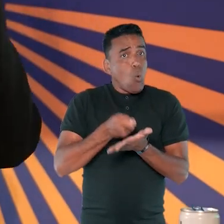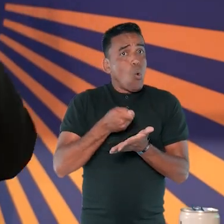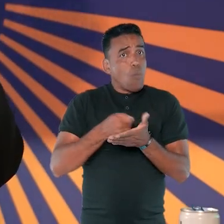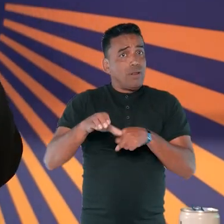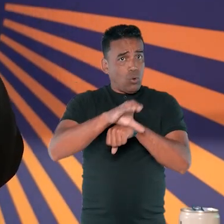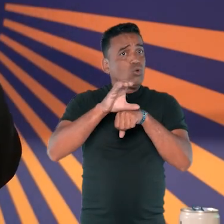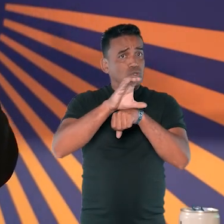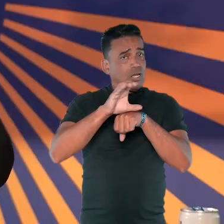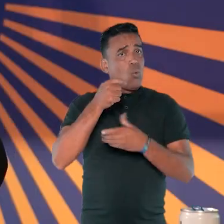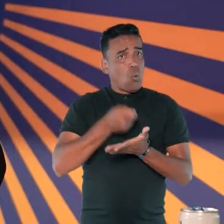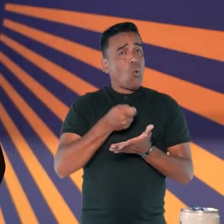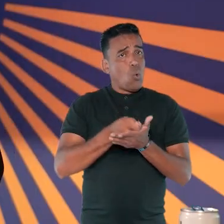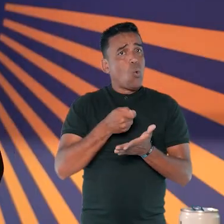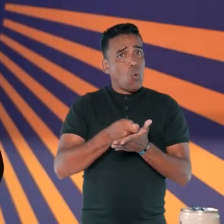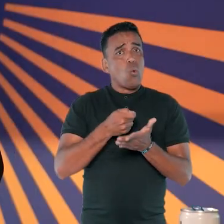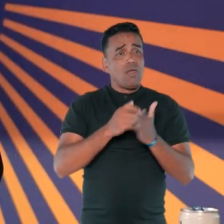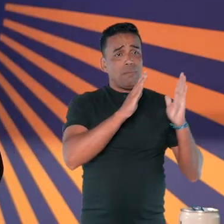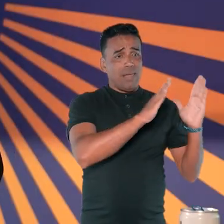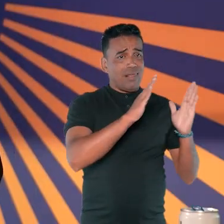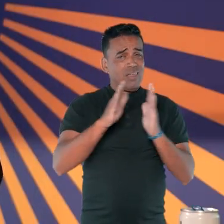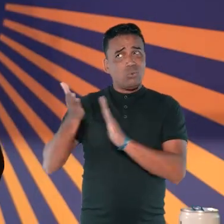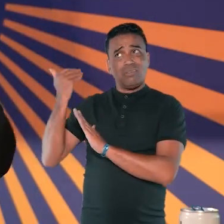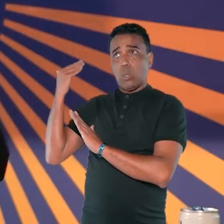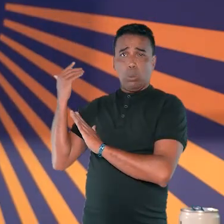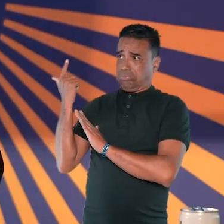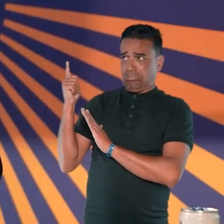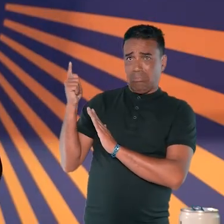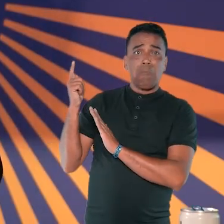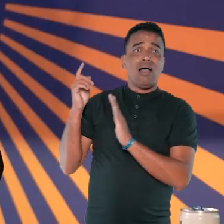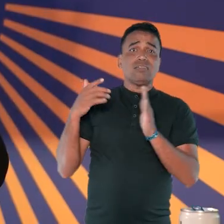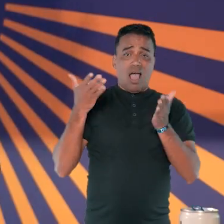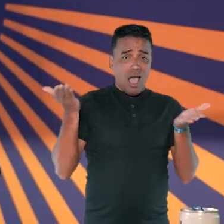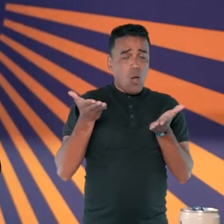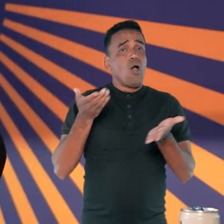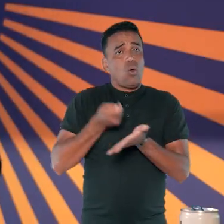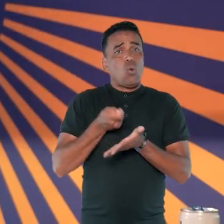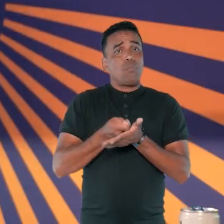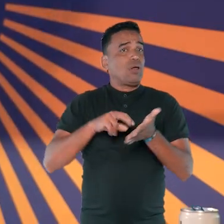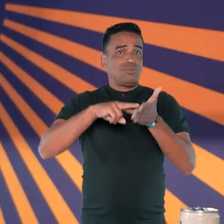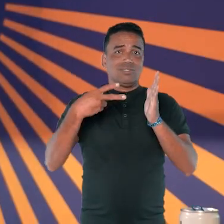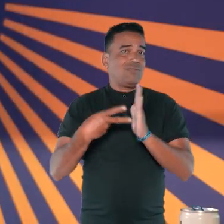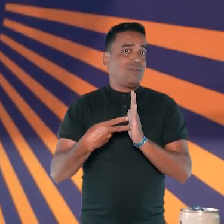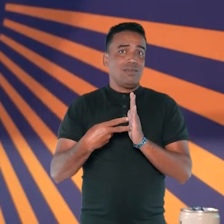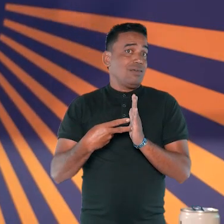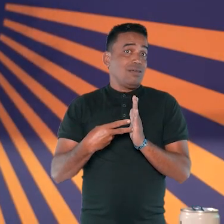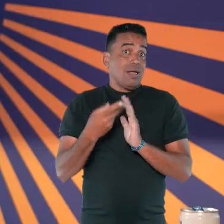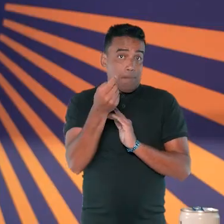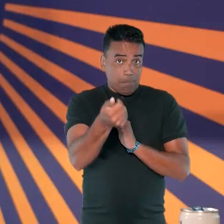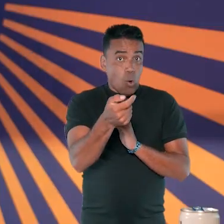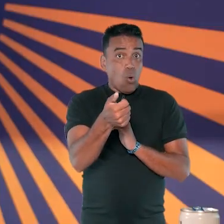do que cumprimos em outras fases da nossa história, o que não significa de jeito nenhum que seja suficiente,